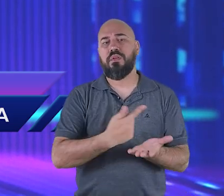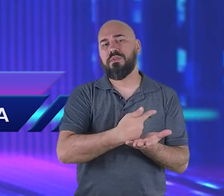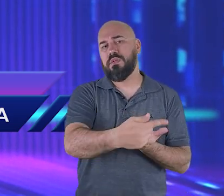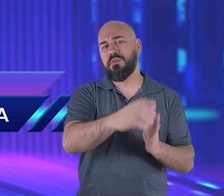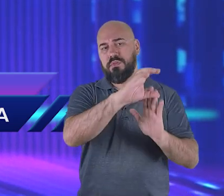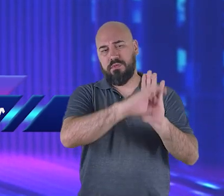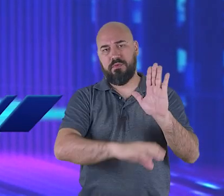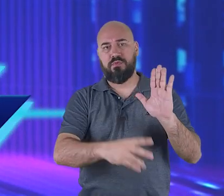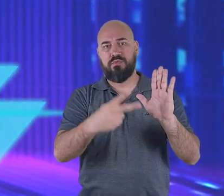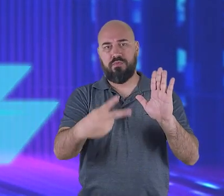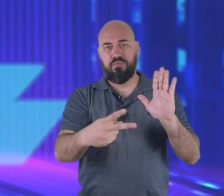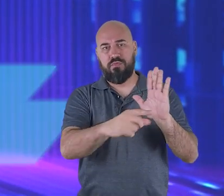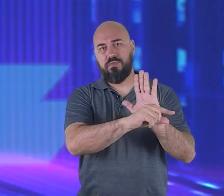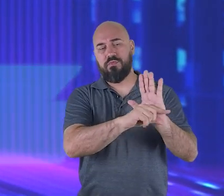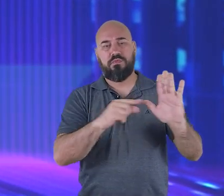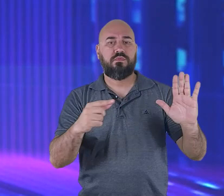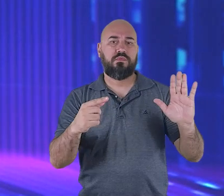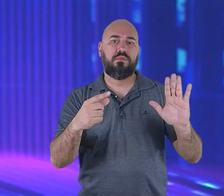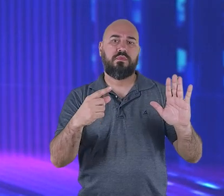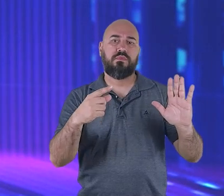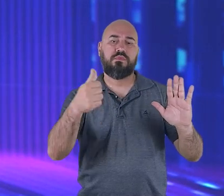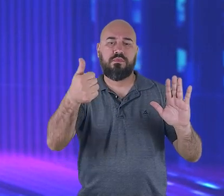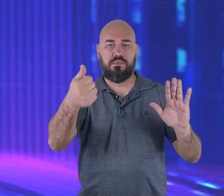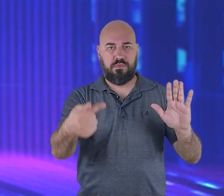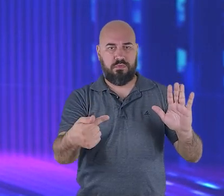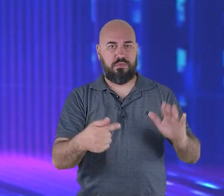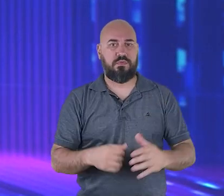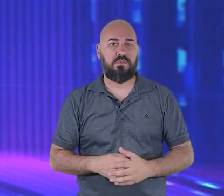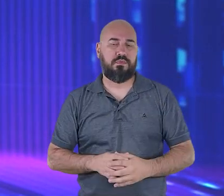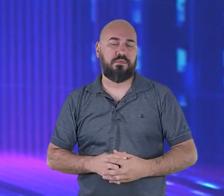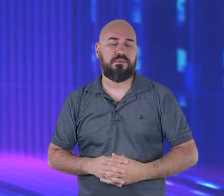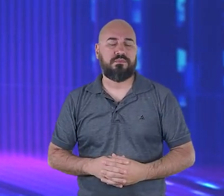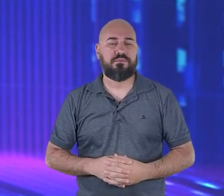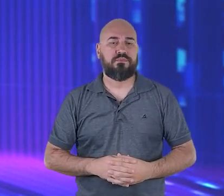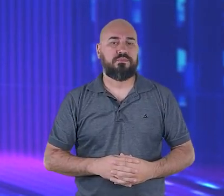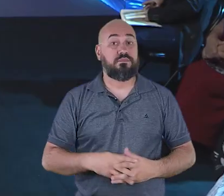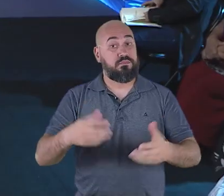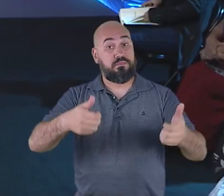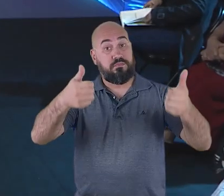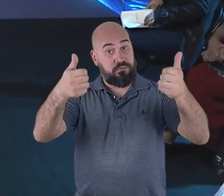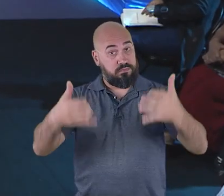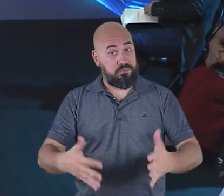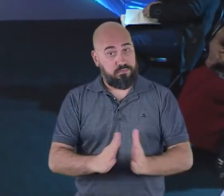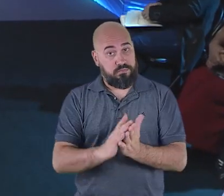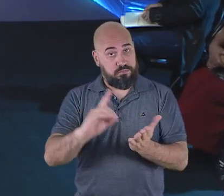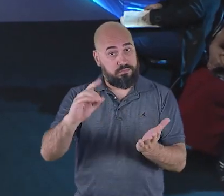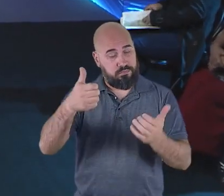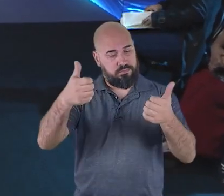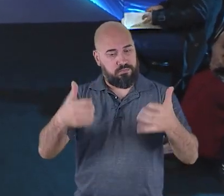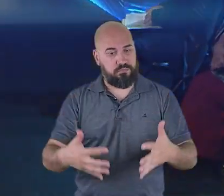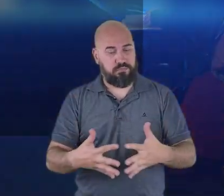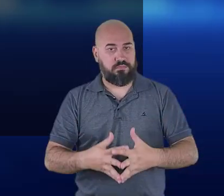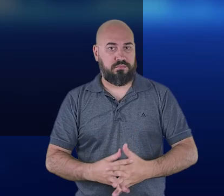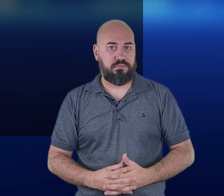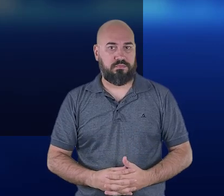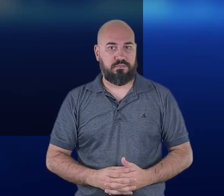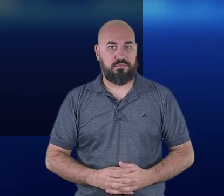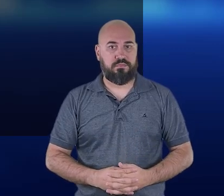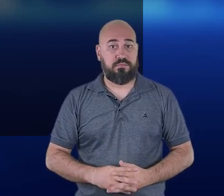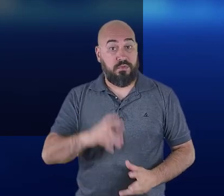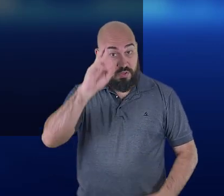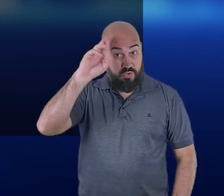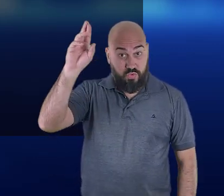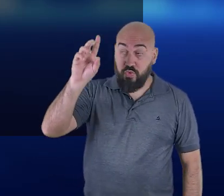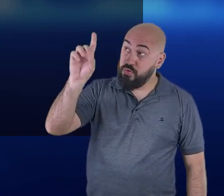versículos 16 e o versículo número 17. Diz assim a palavra do Senhor: E o